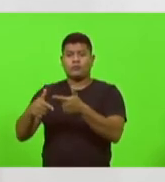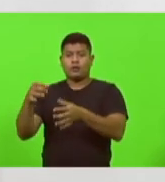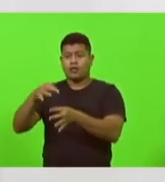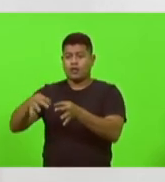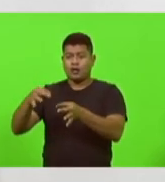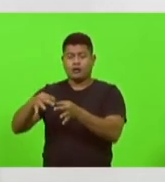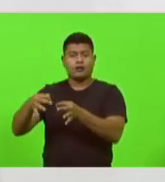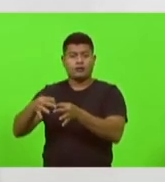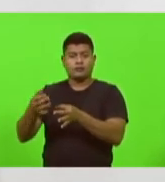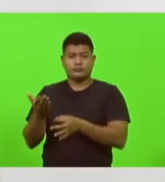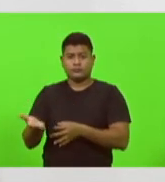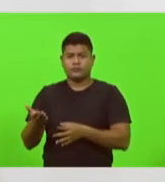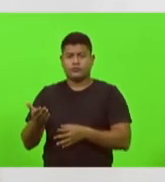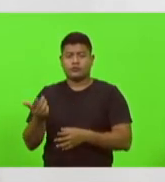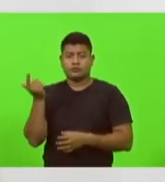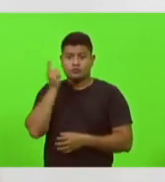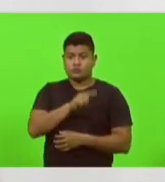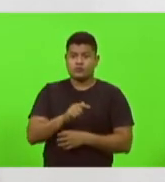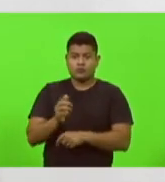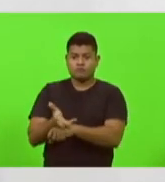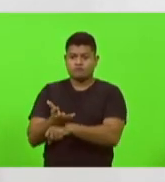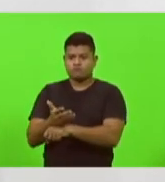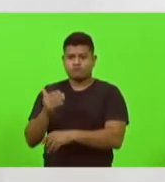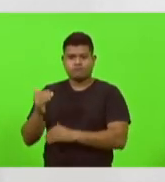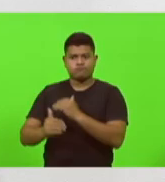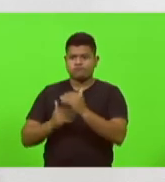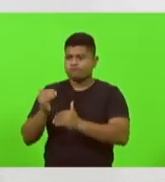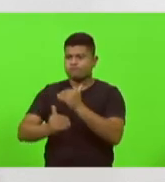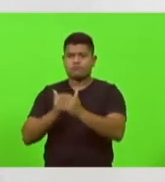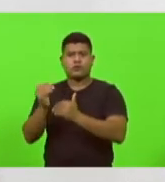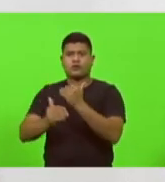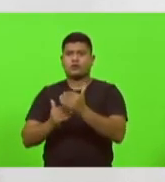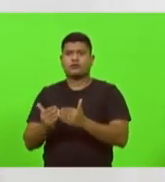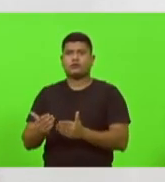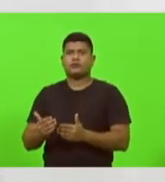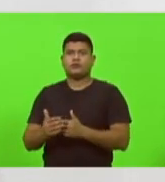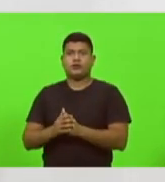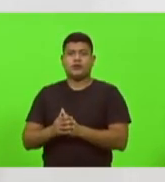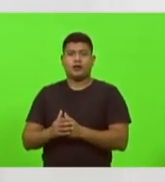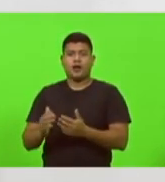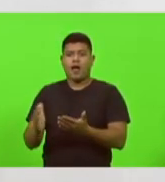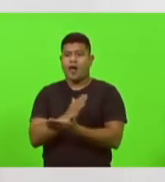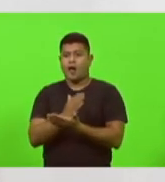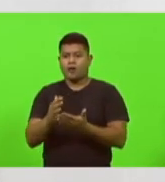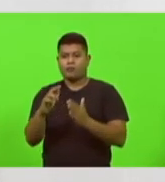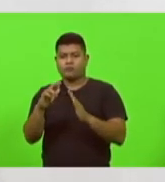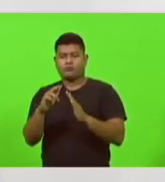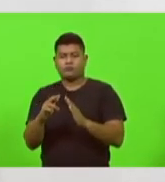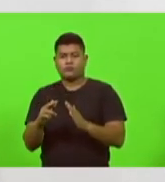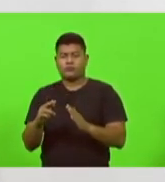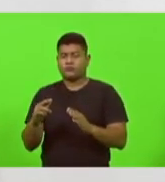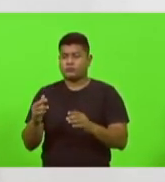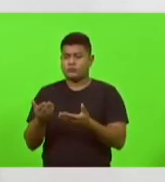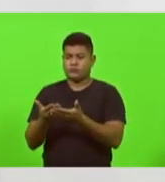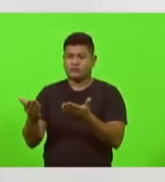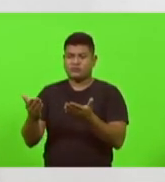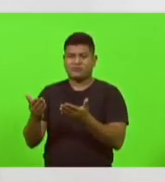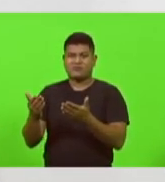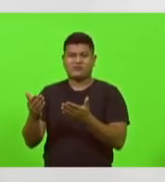dinamizou, agilizou, quebrou barreiras, paradigmas,